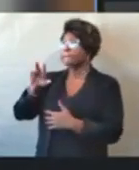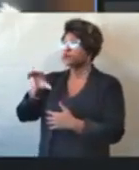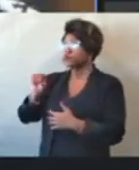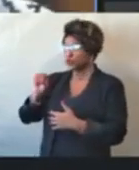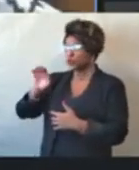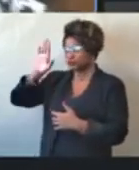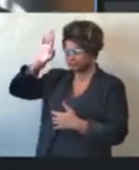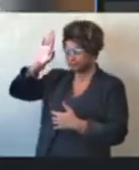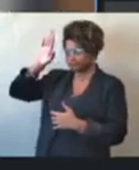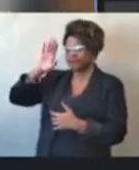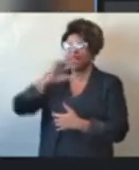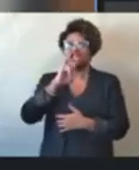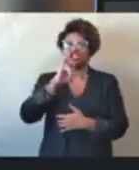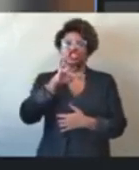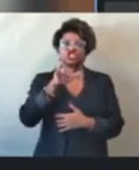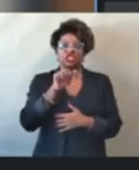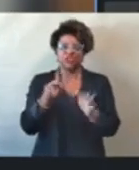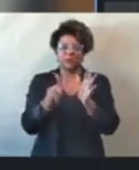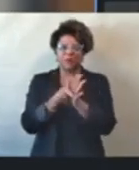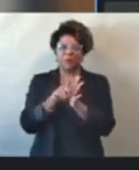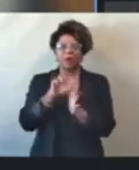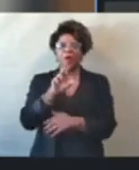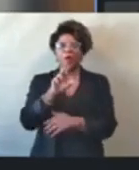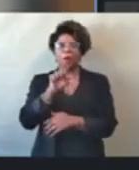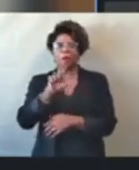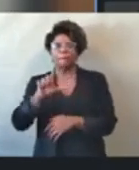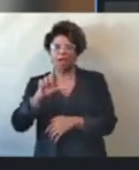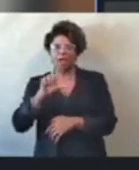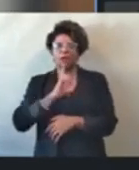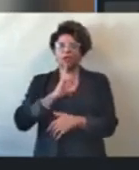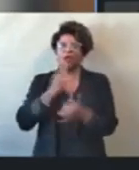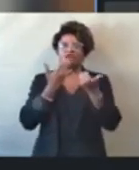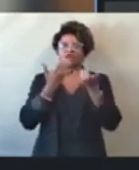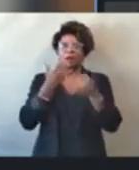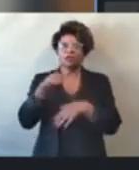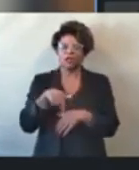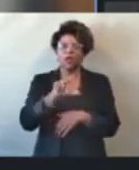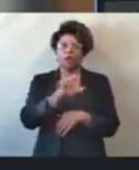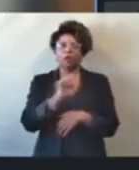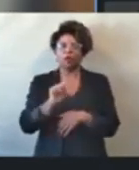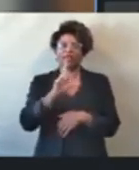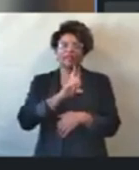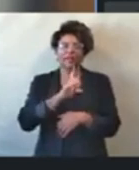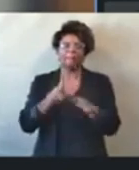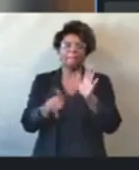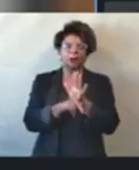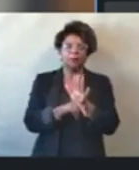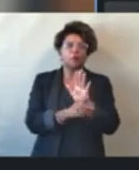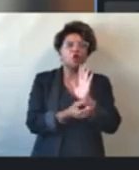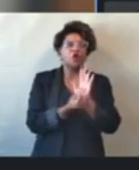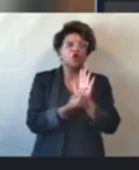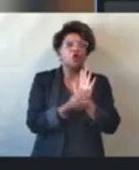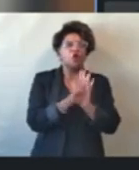novo, a gente tem dados aqui do que vem para o fundo de habitação, né? Assim,